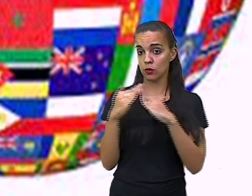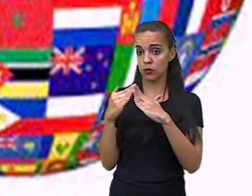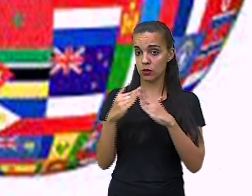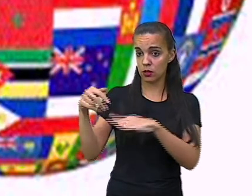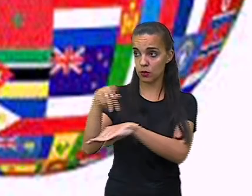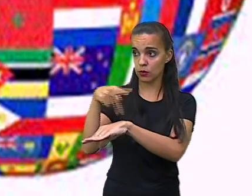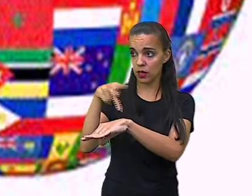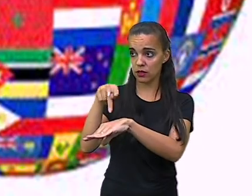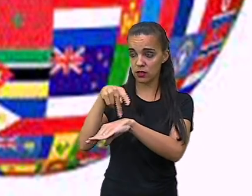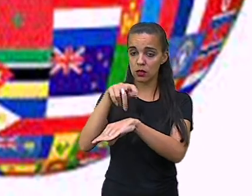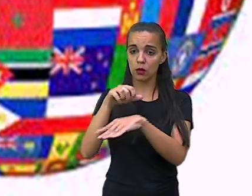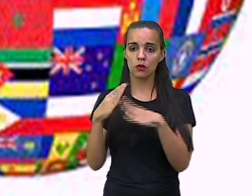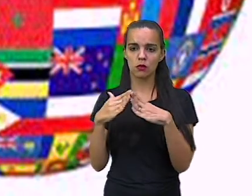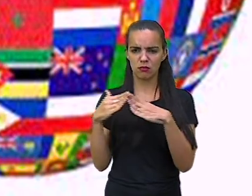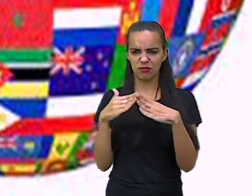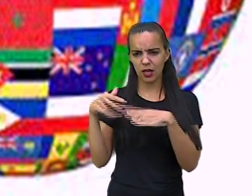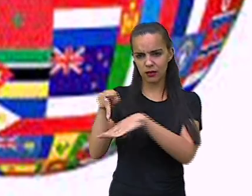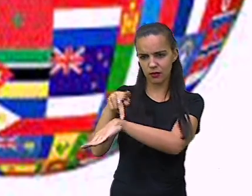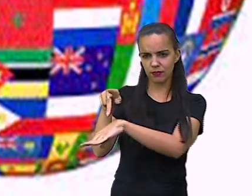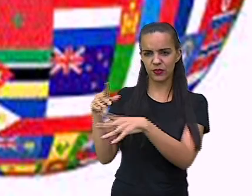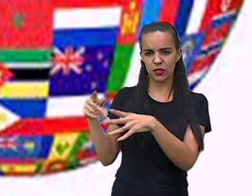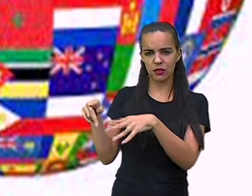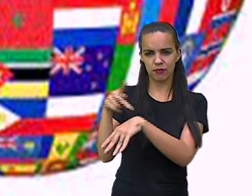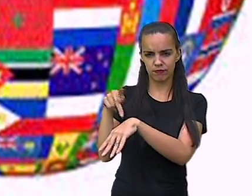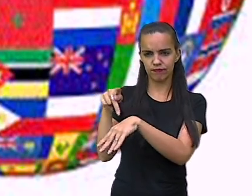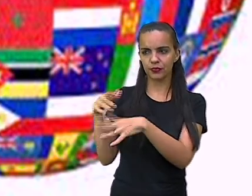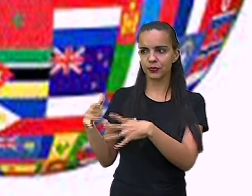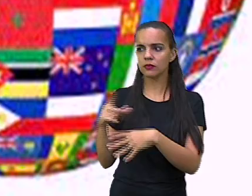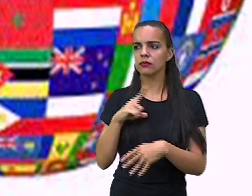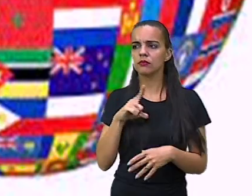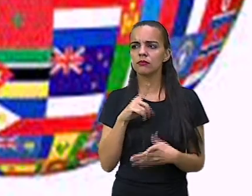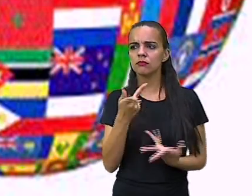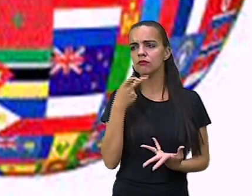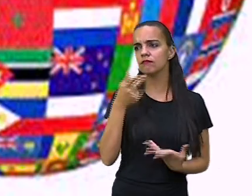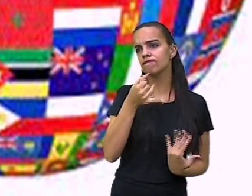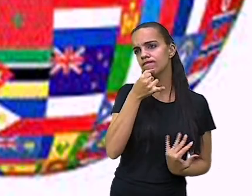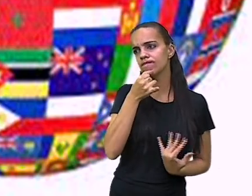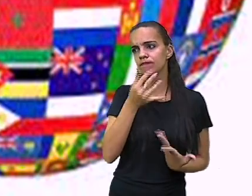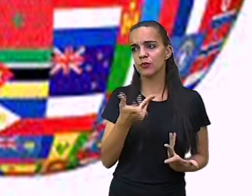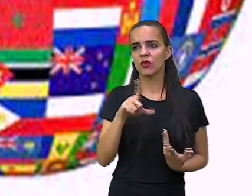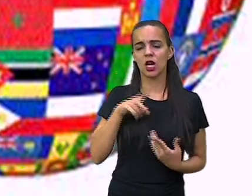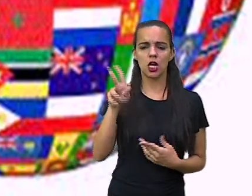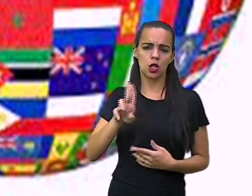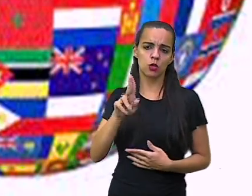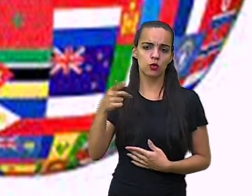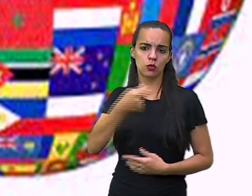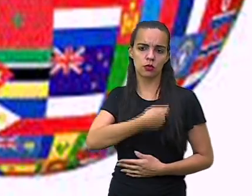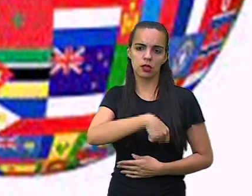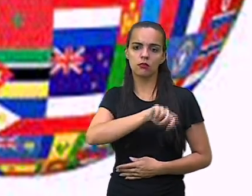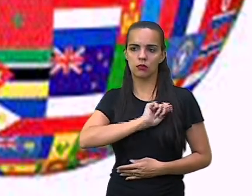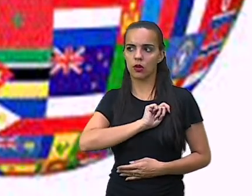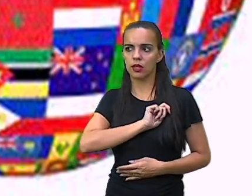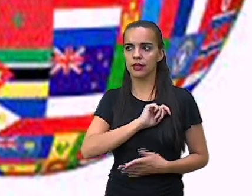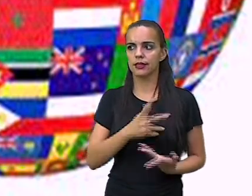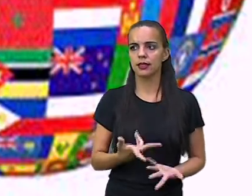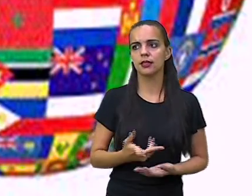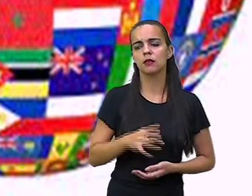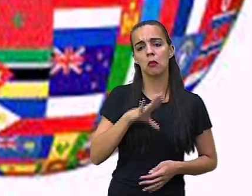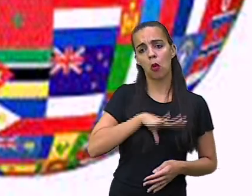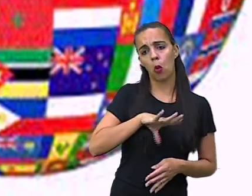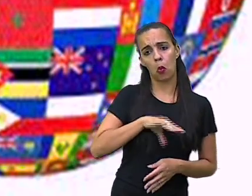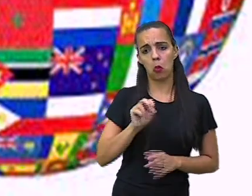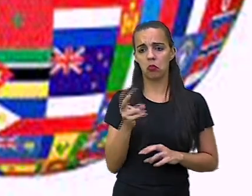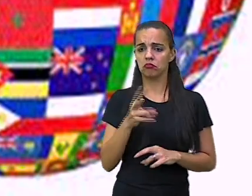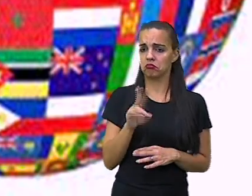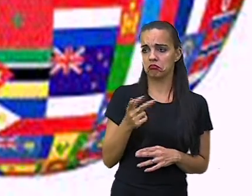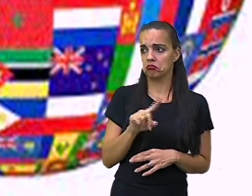vizinhos aqui, os países vizinhos da América do Sul, falam o espanhol, né, o castelhano. Então,